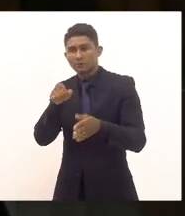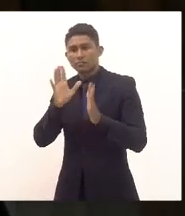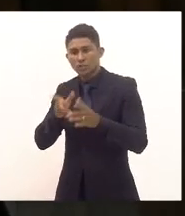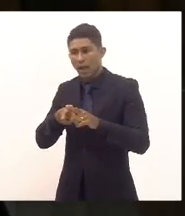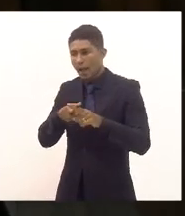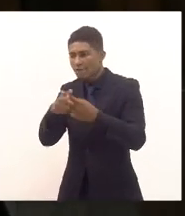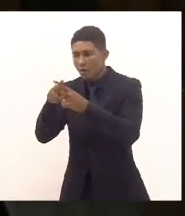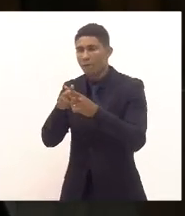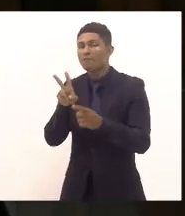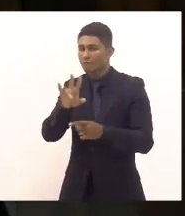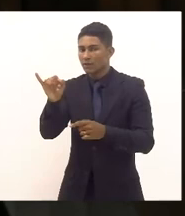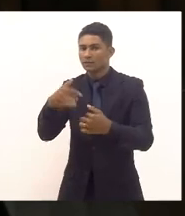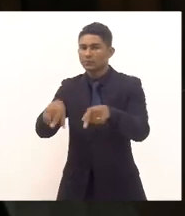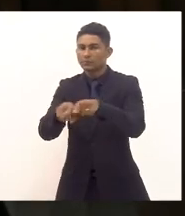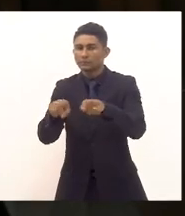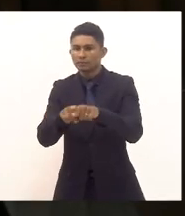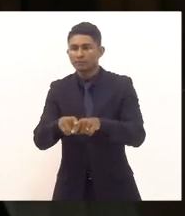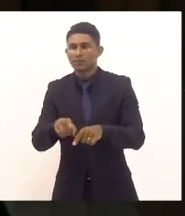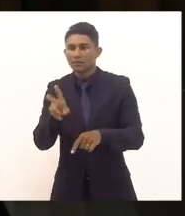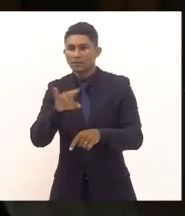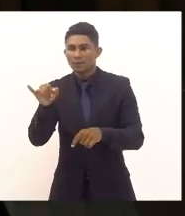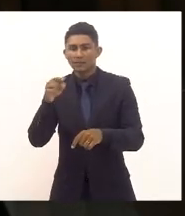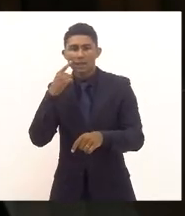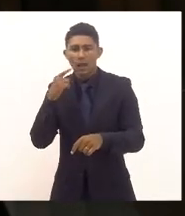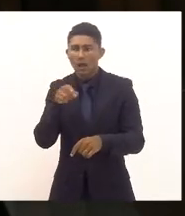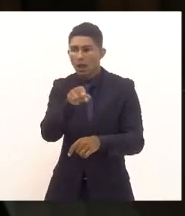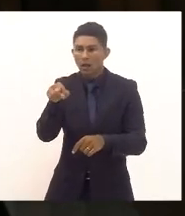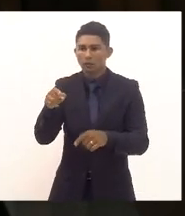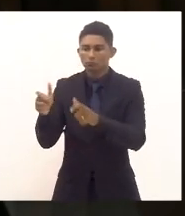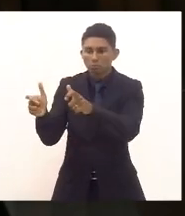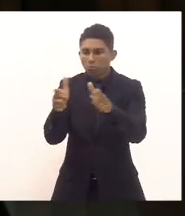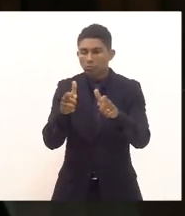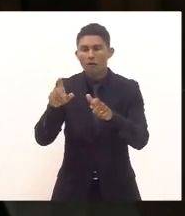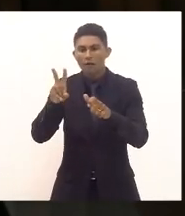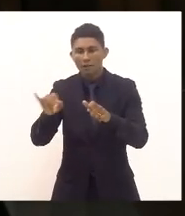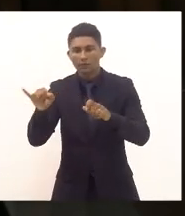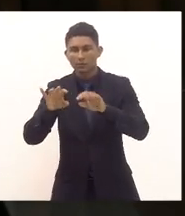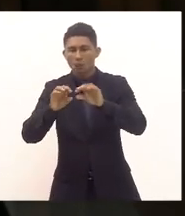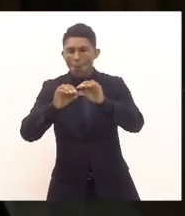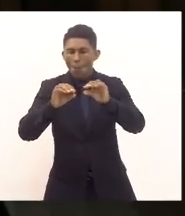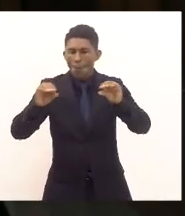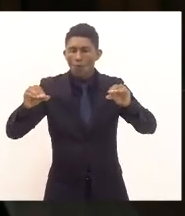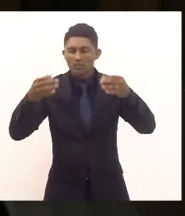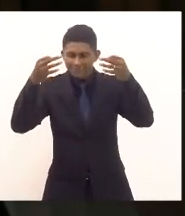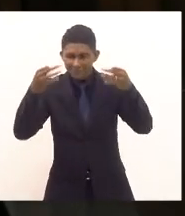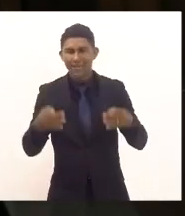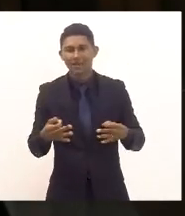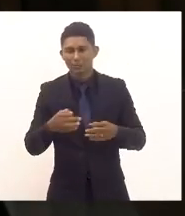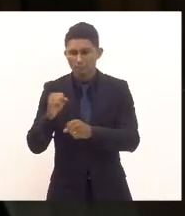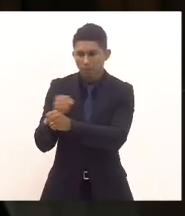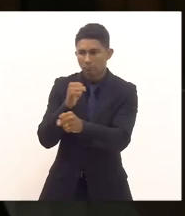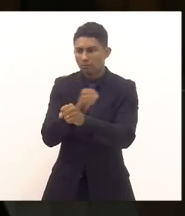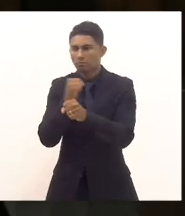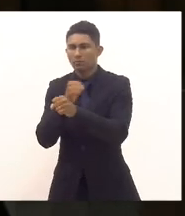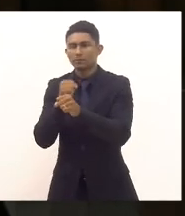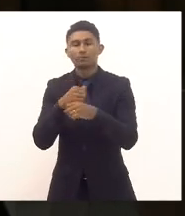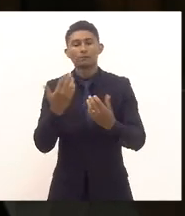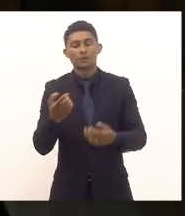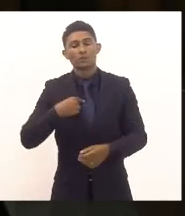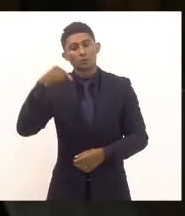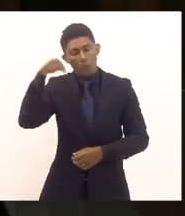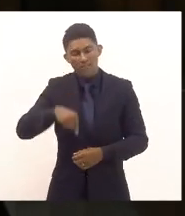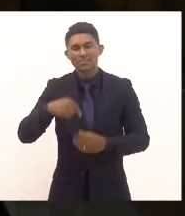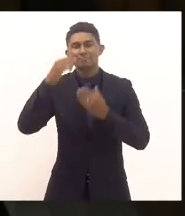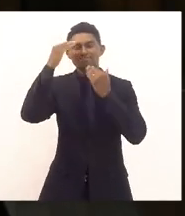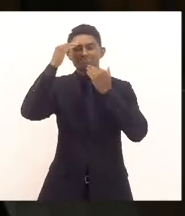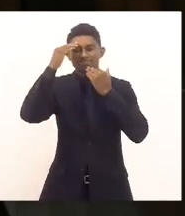e mais o quê que é de leito natural vai ser pavimentado a partir dessa obra então eu quero deixar